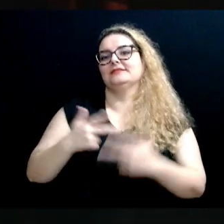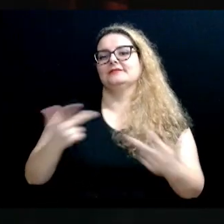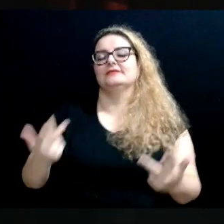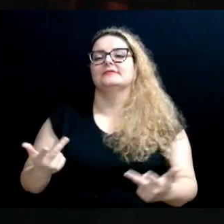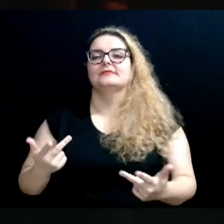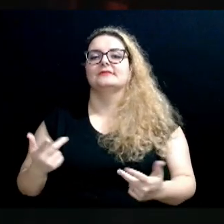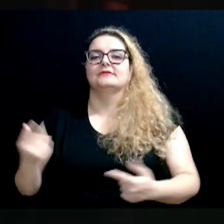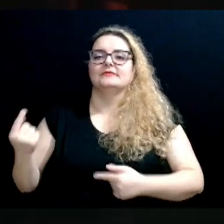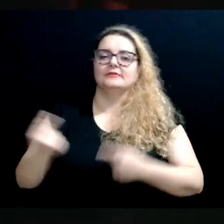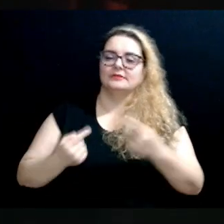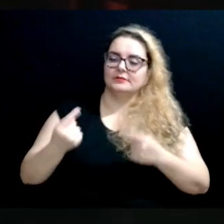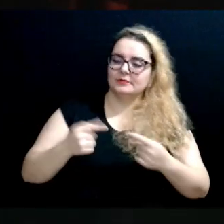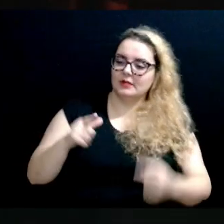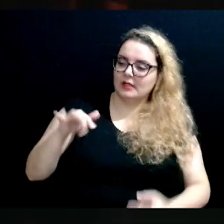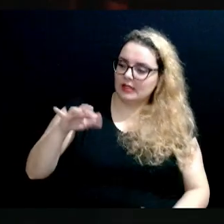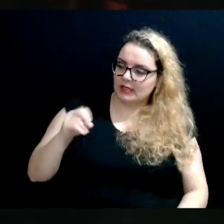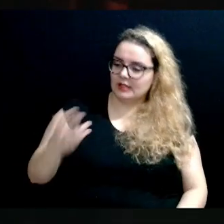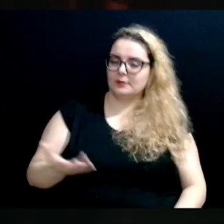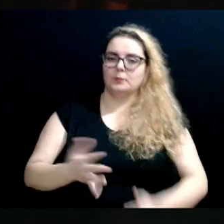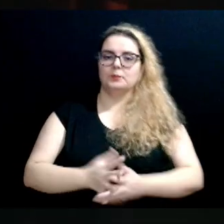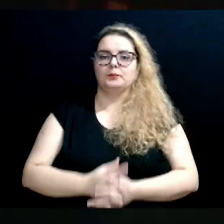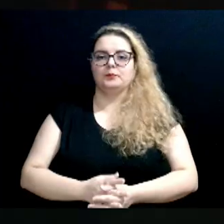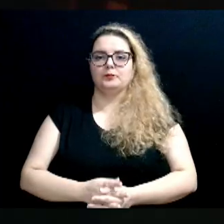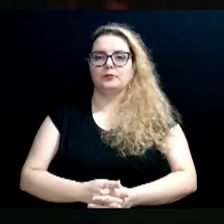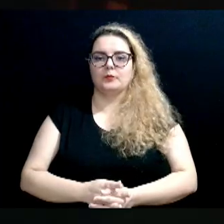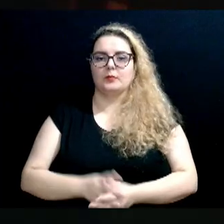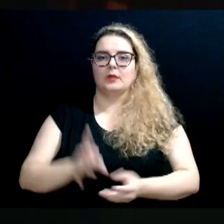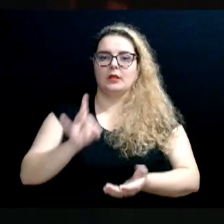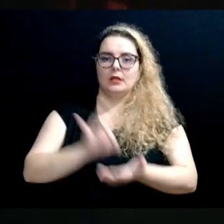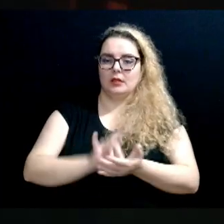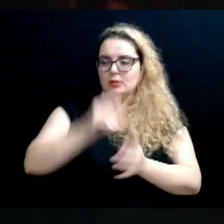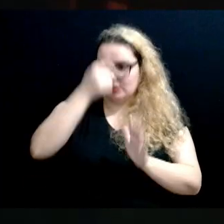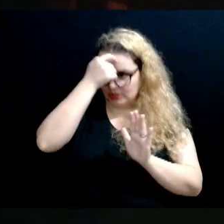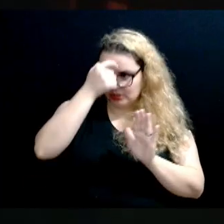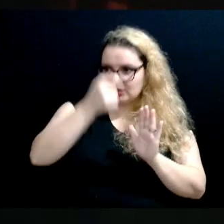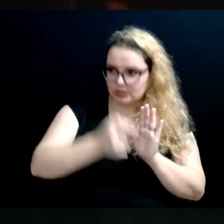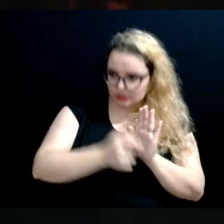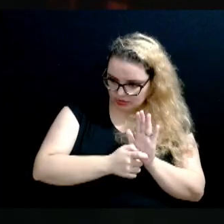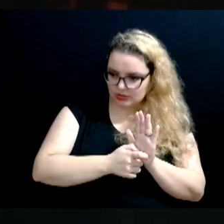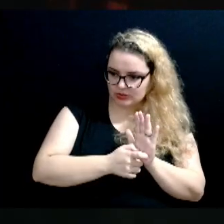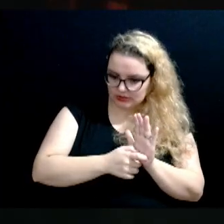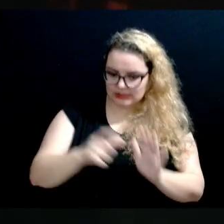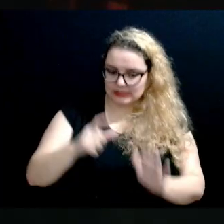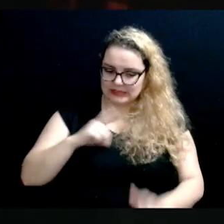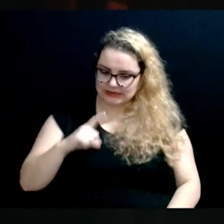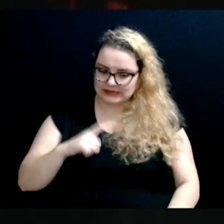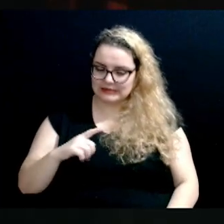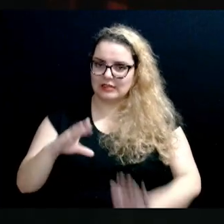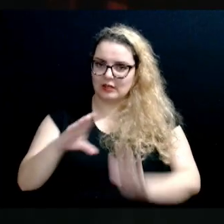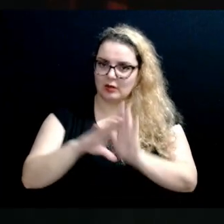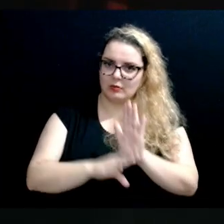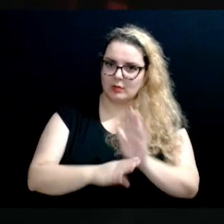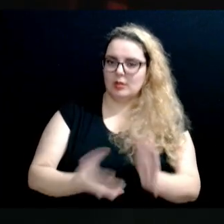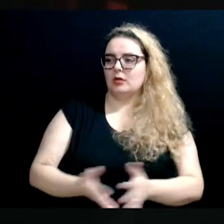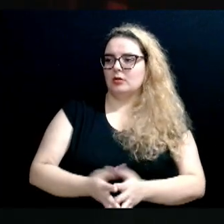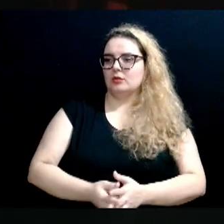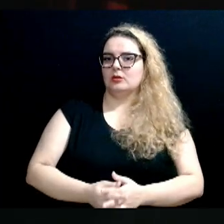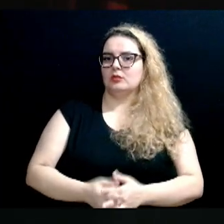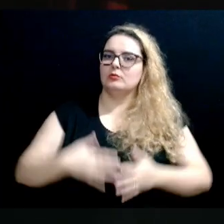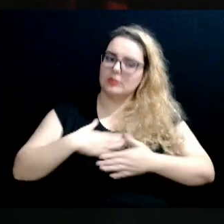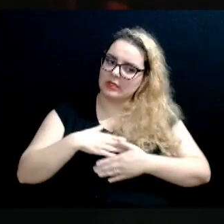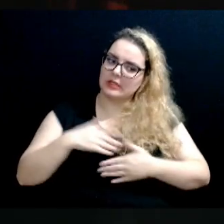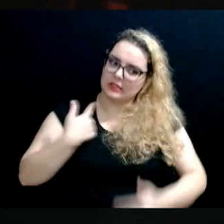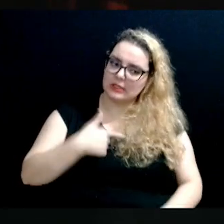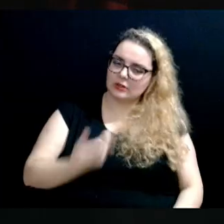Léo. Realmente a inteligência artificial, ela foi programada para nos agradar. Tudo que a gente falar para